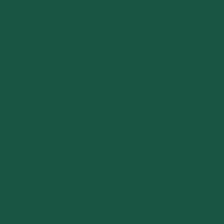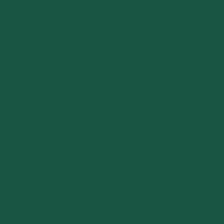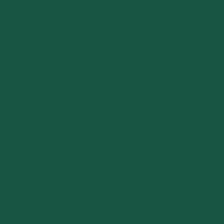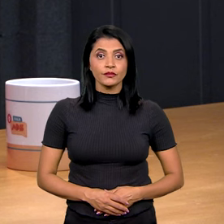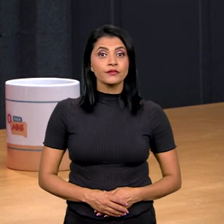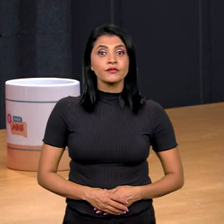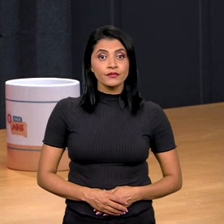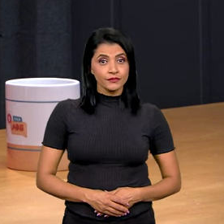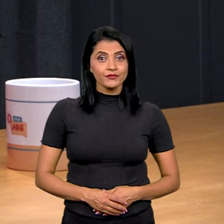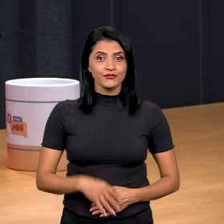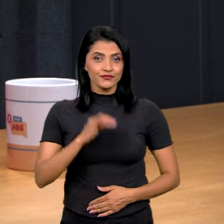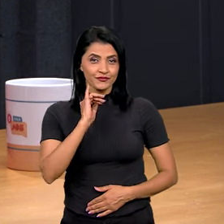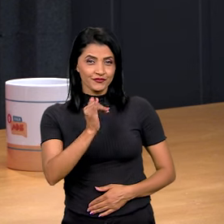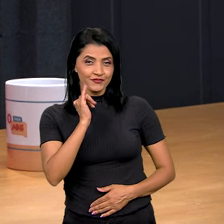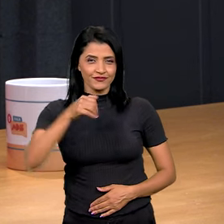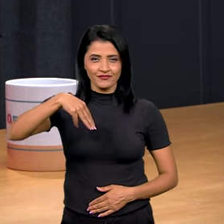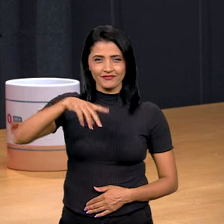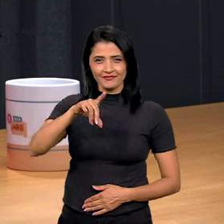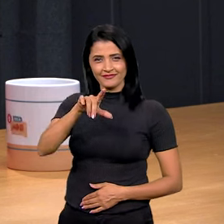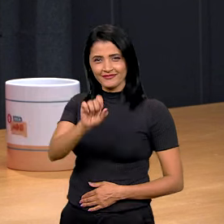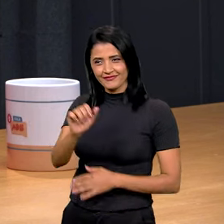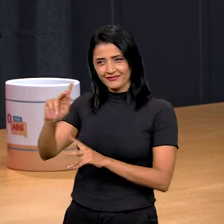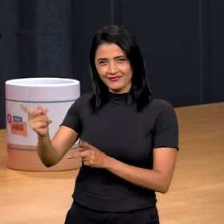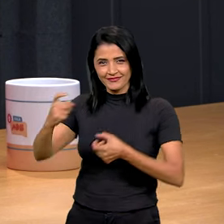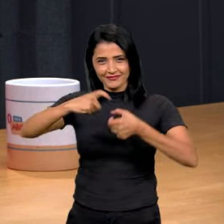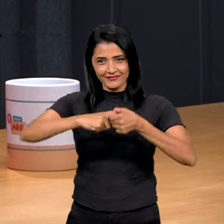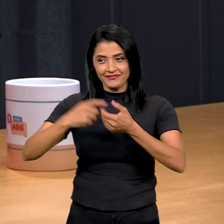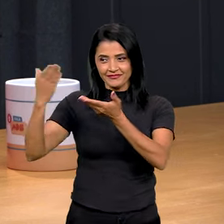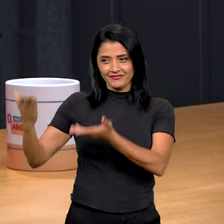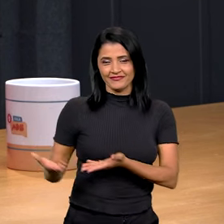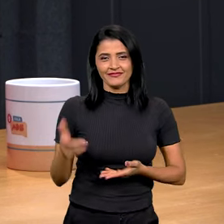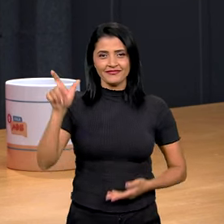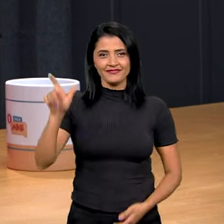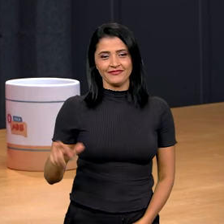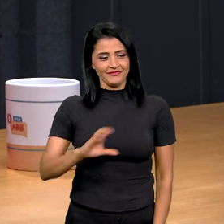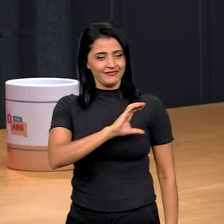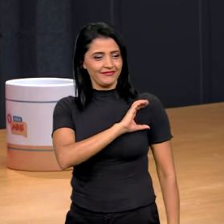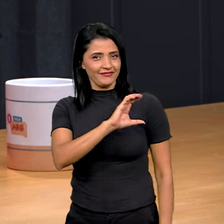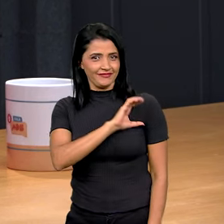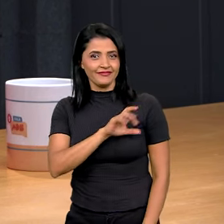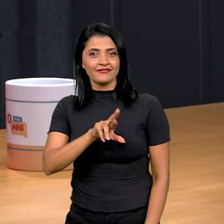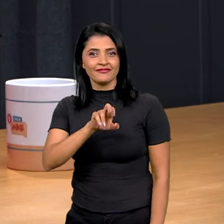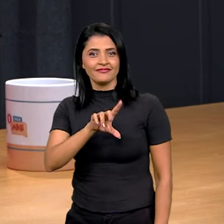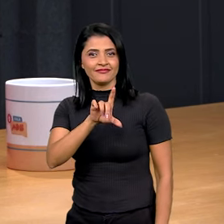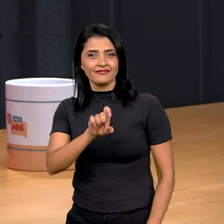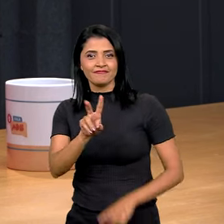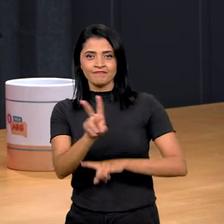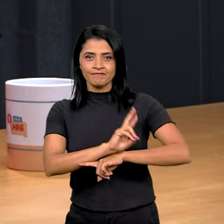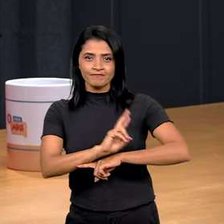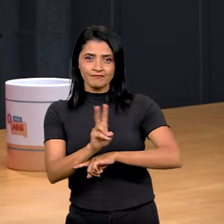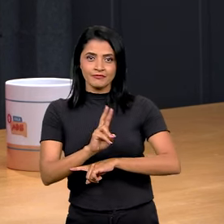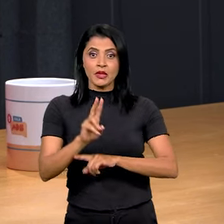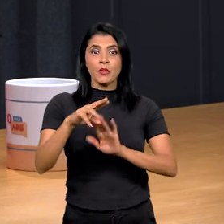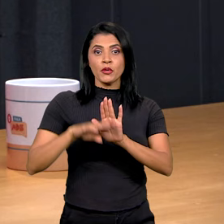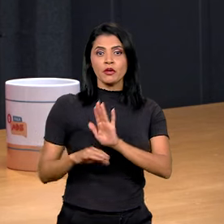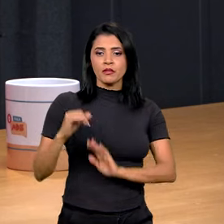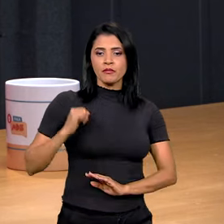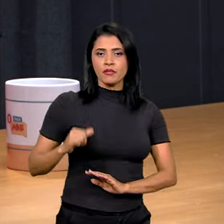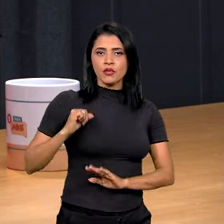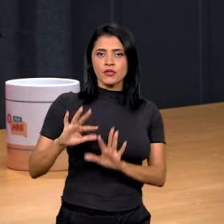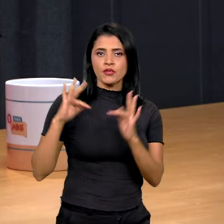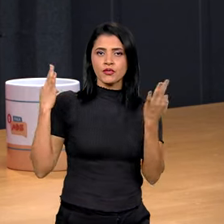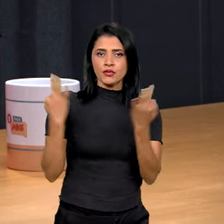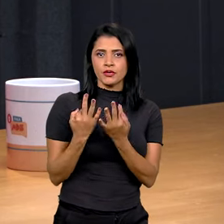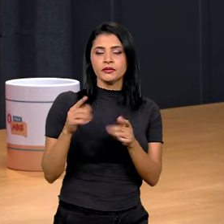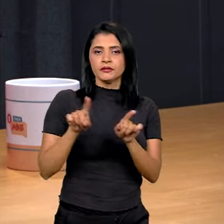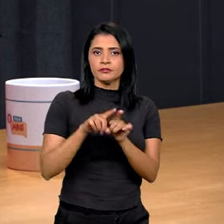daí o fal MDS está de volta e eu recebo hoje o coordenador da rede de ação do programa Bolsa Família e